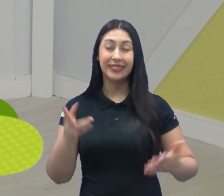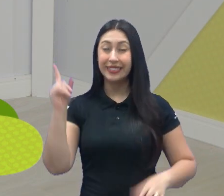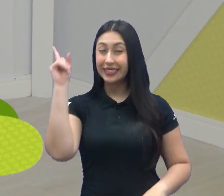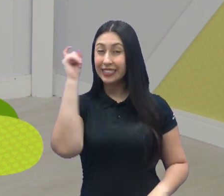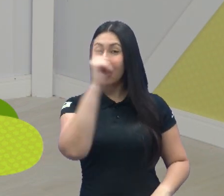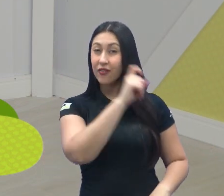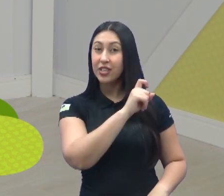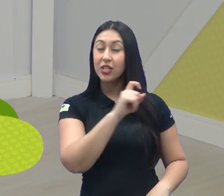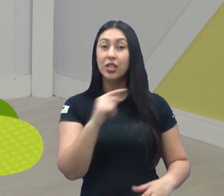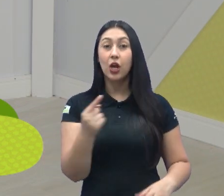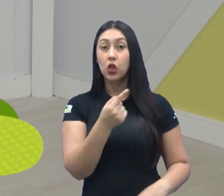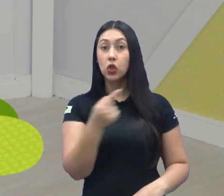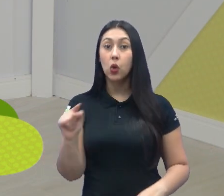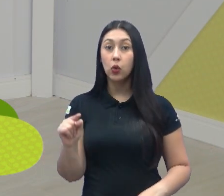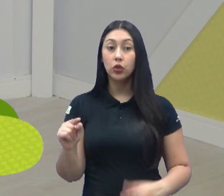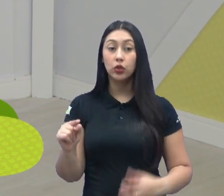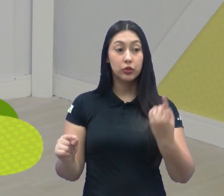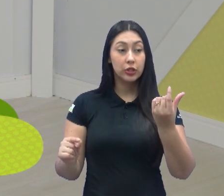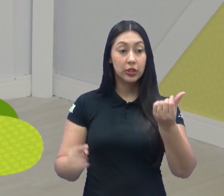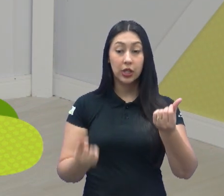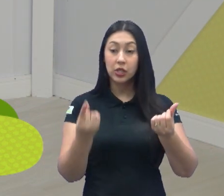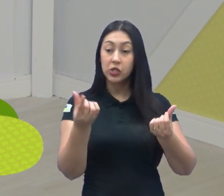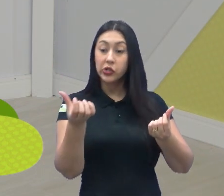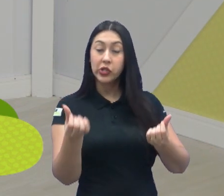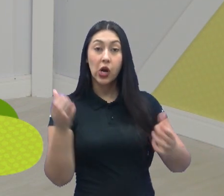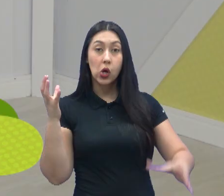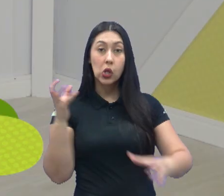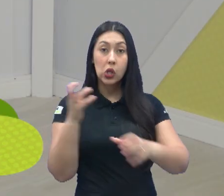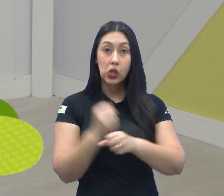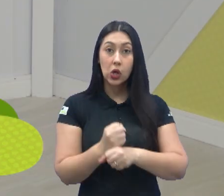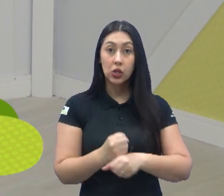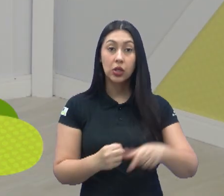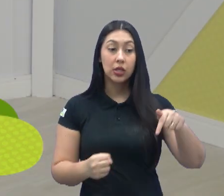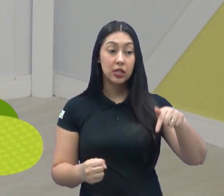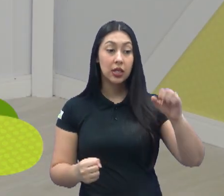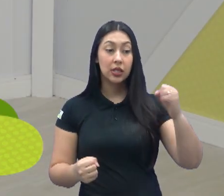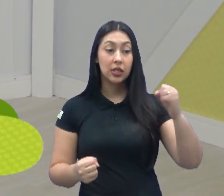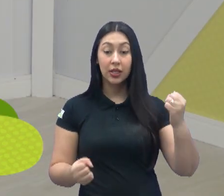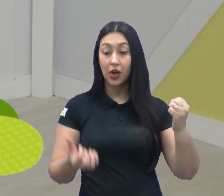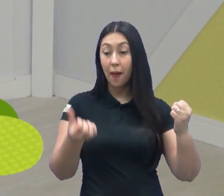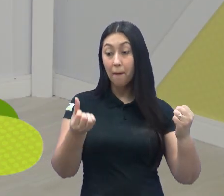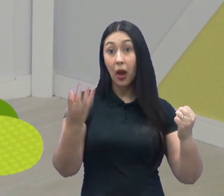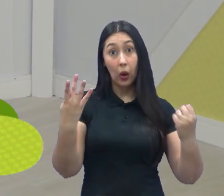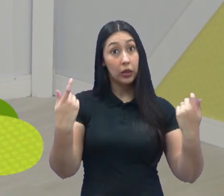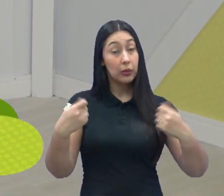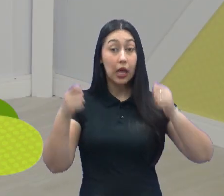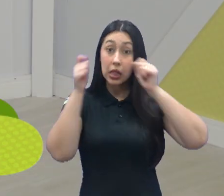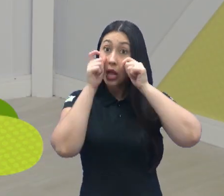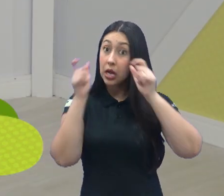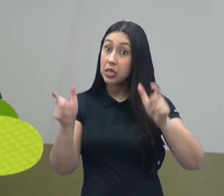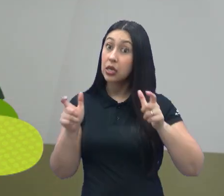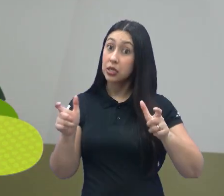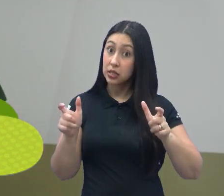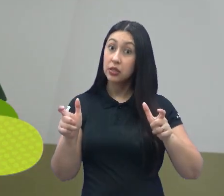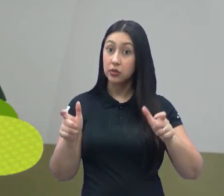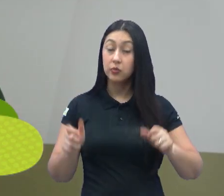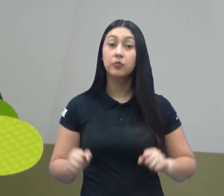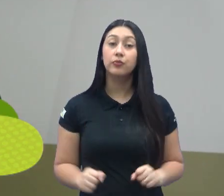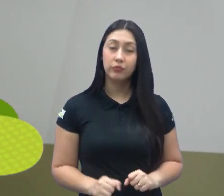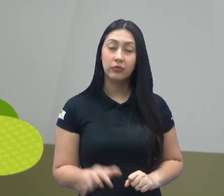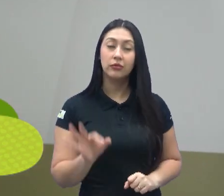quarto, 16-16, placar final 78-64, sinal de alerta ligado lá pelos lados do Lineu de Moura, hein, Paulito?